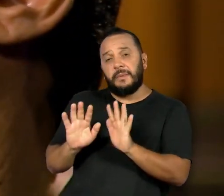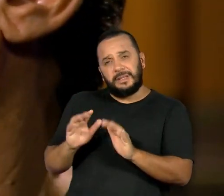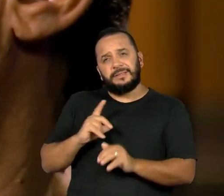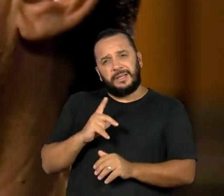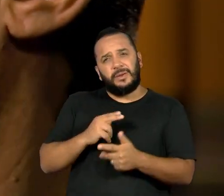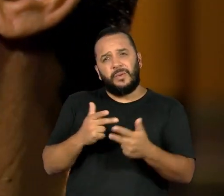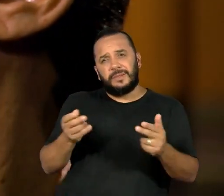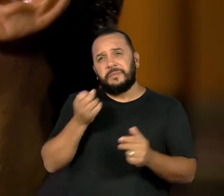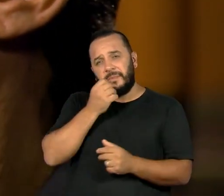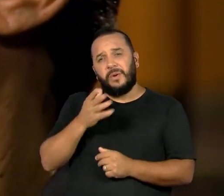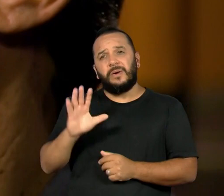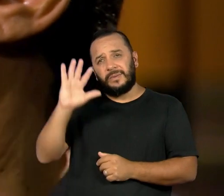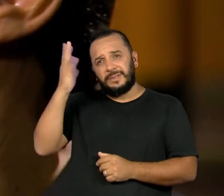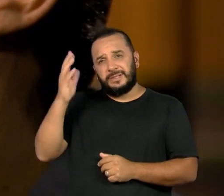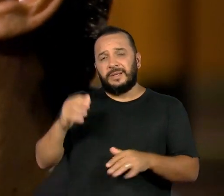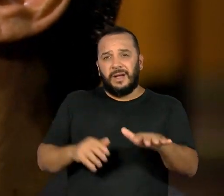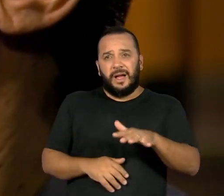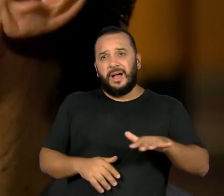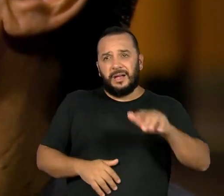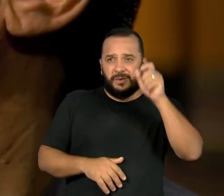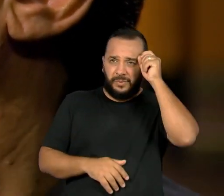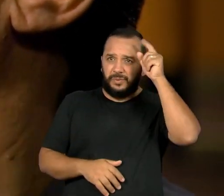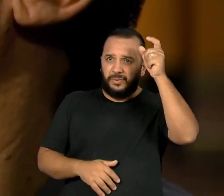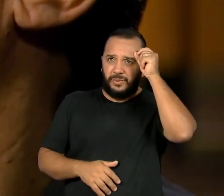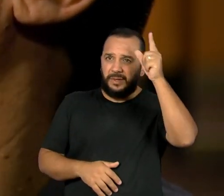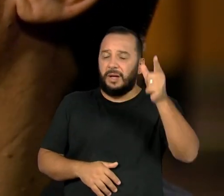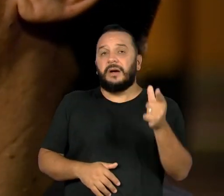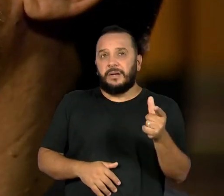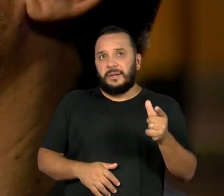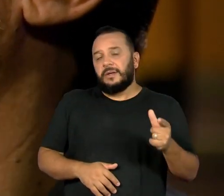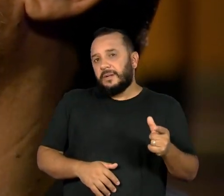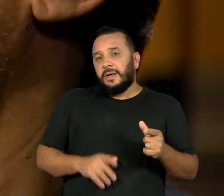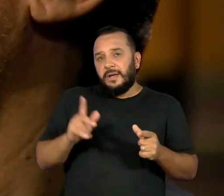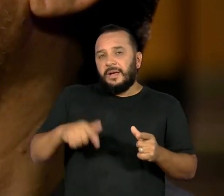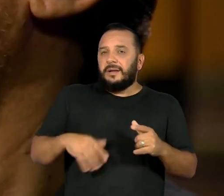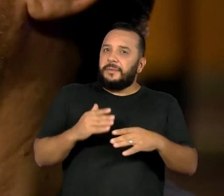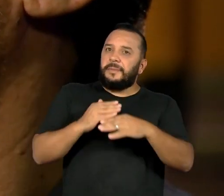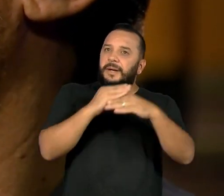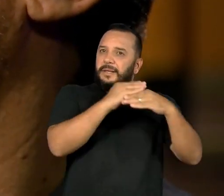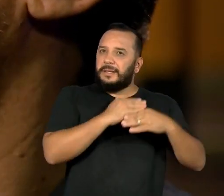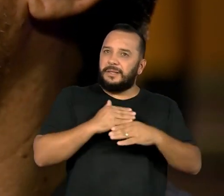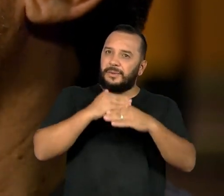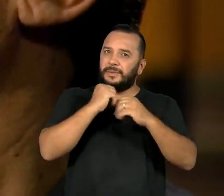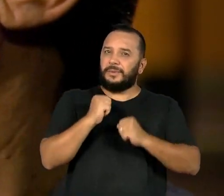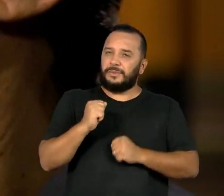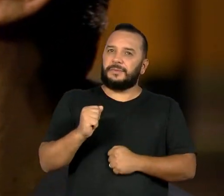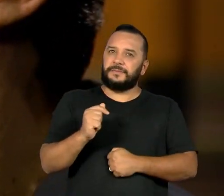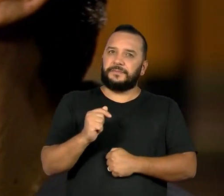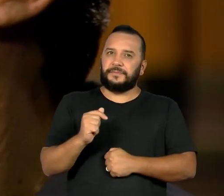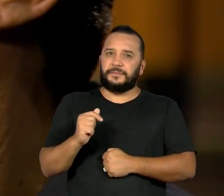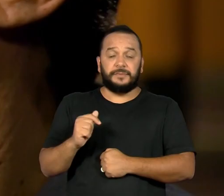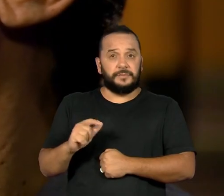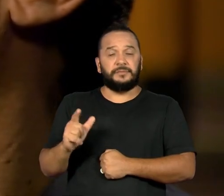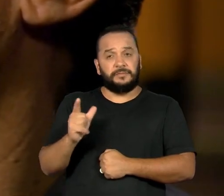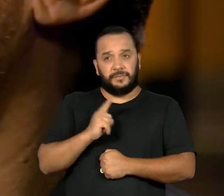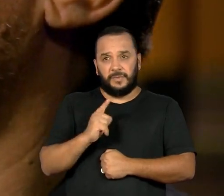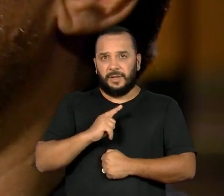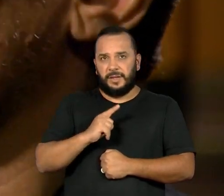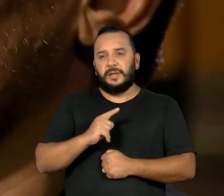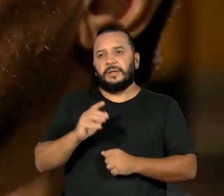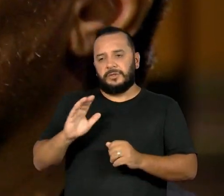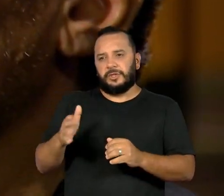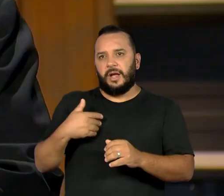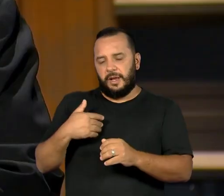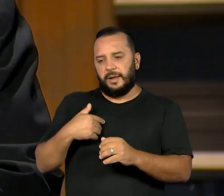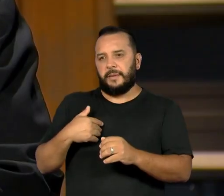Espaços culturais, é raro hoje você não... Isso eu acho que virou meio como padrão, né? Um cuidado, não só na questão física, né?